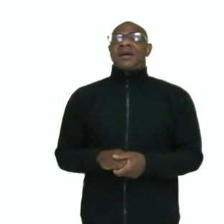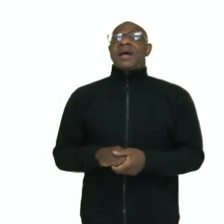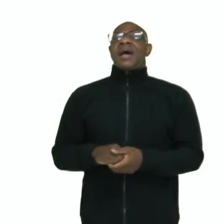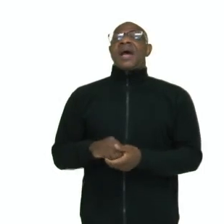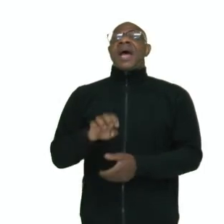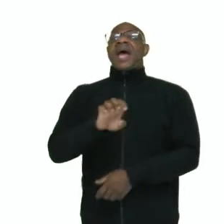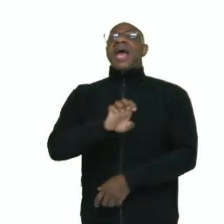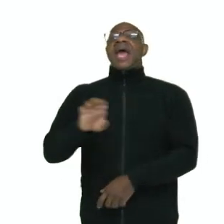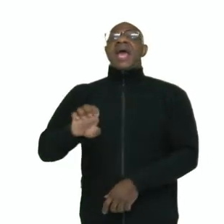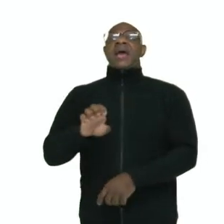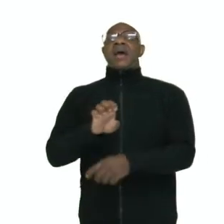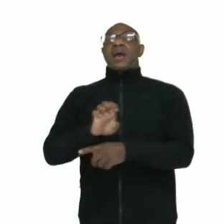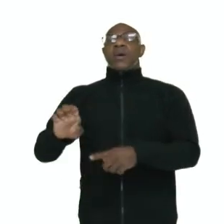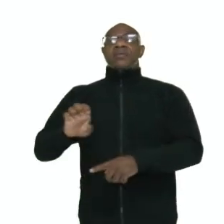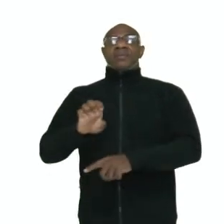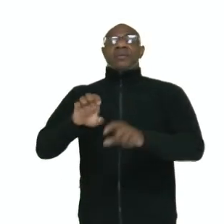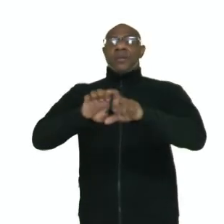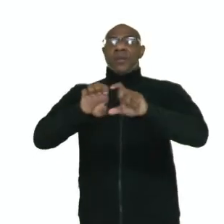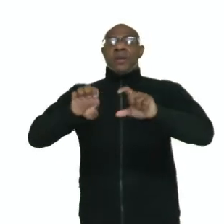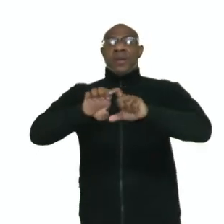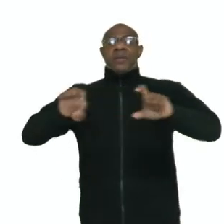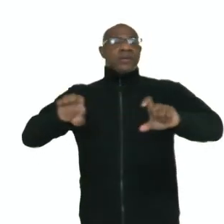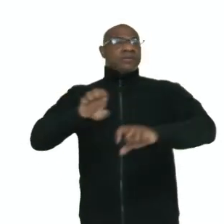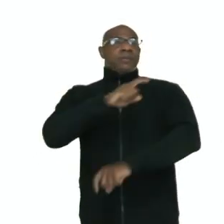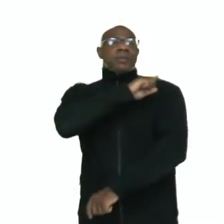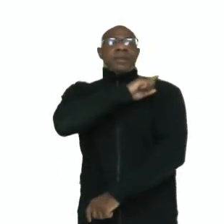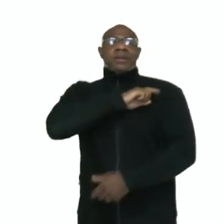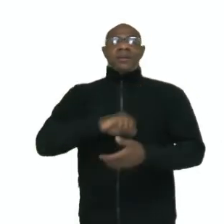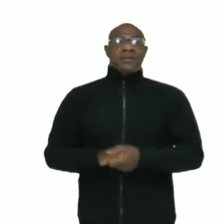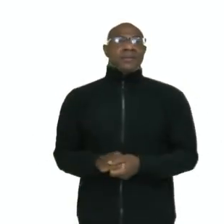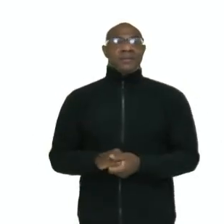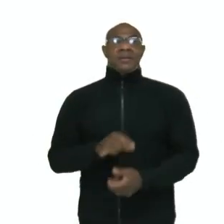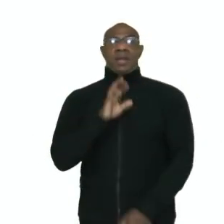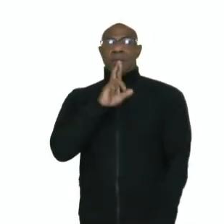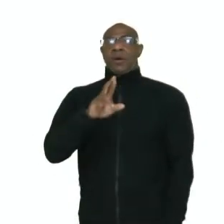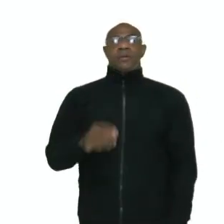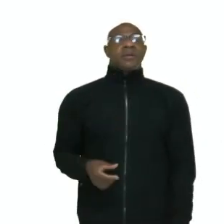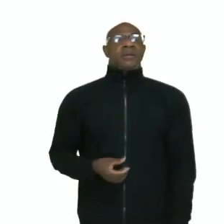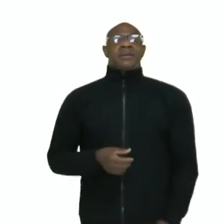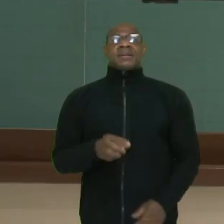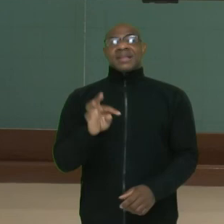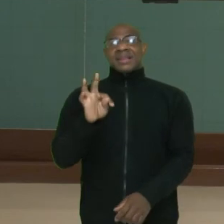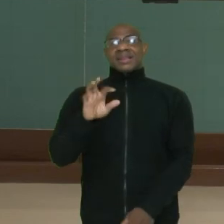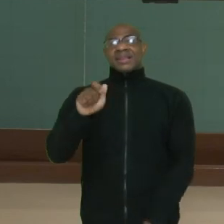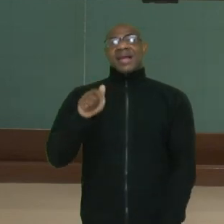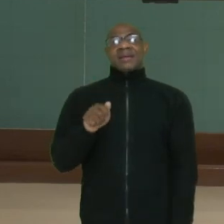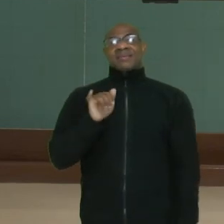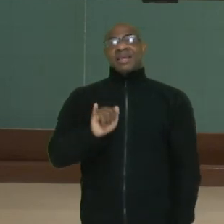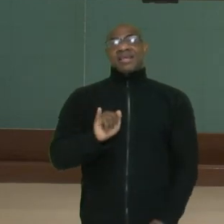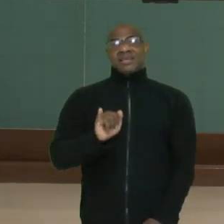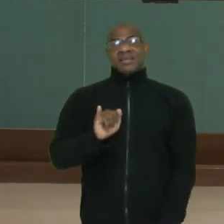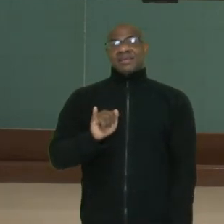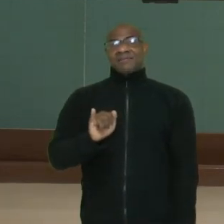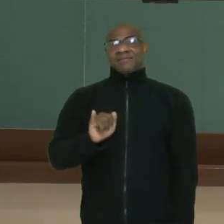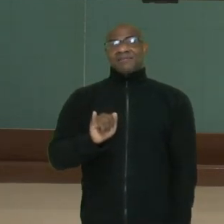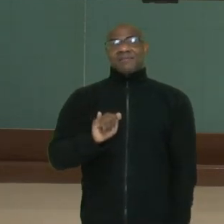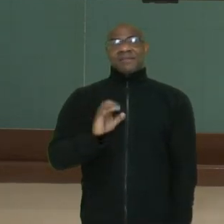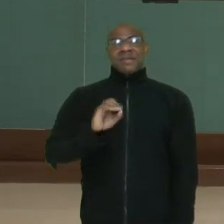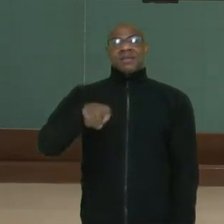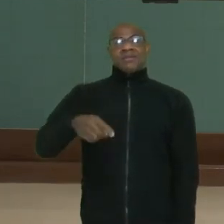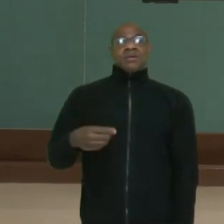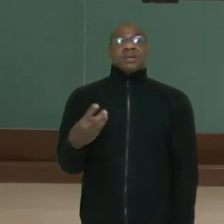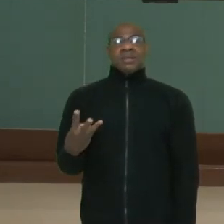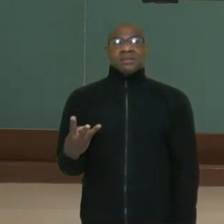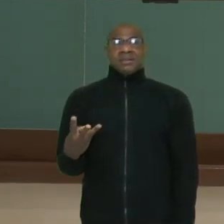para o outro. Nós chegamos a uma taxa de 0,3. Se o tempo é ano, a taxa também é ao ano.